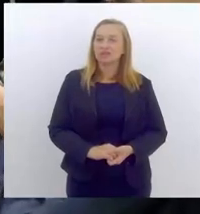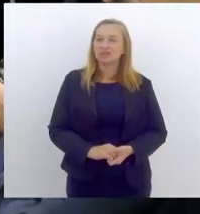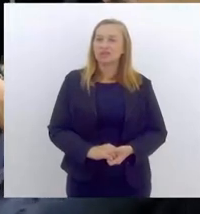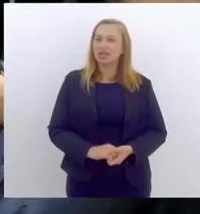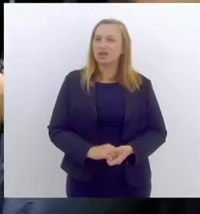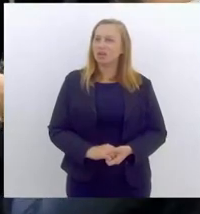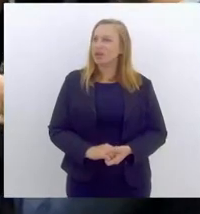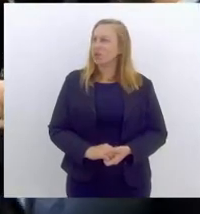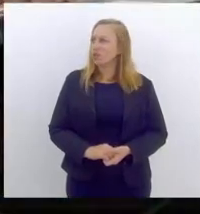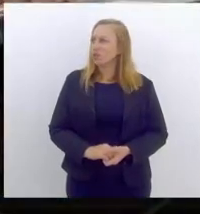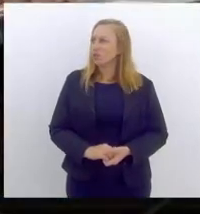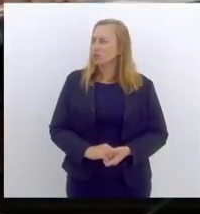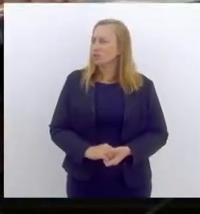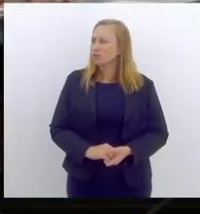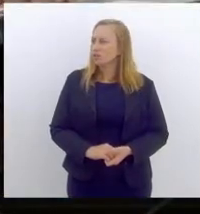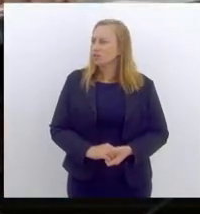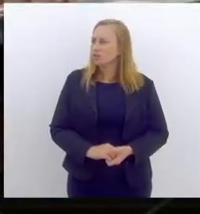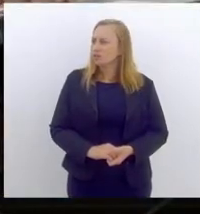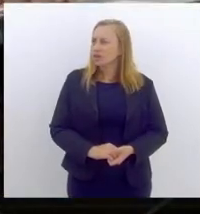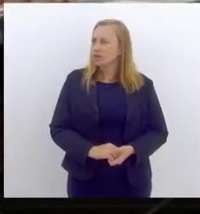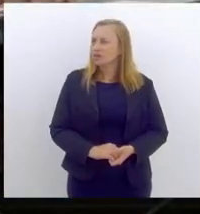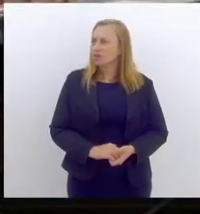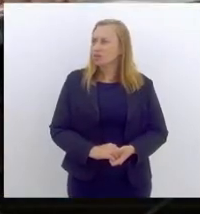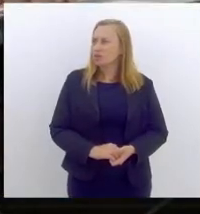sim. Eduardo Cavalieri.